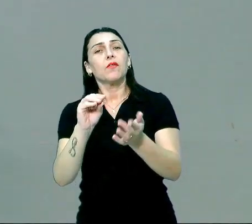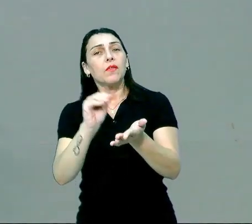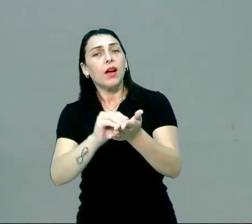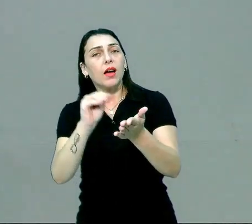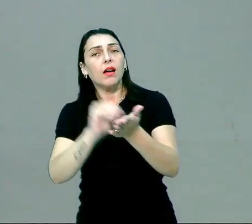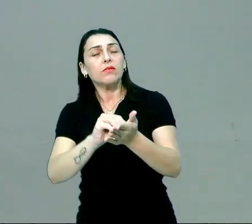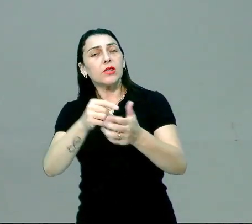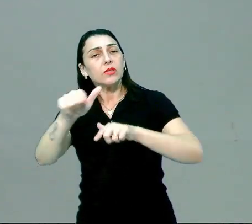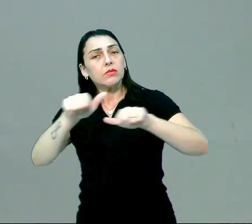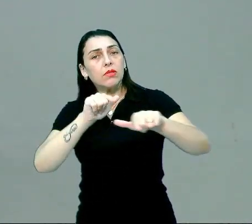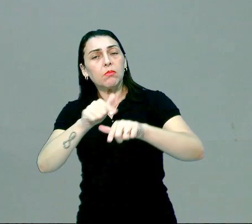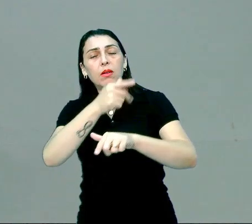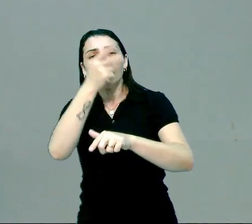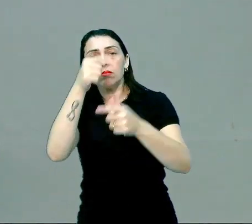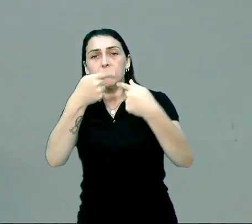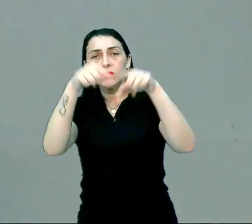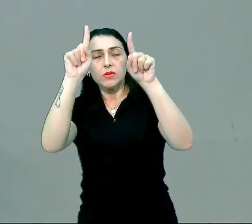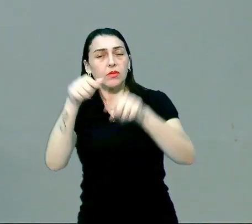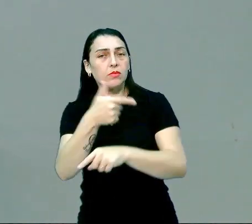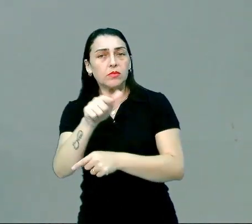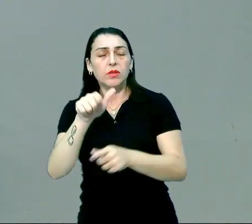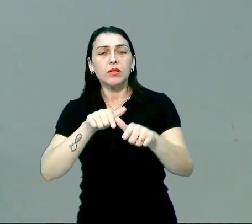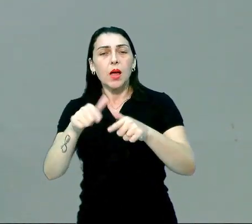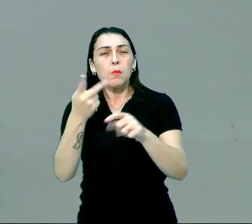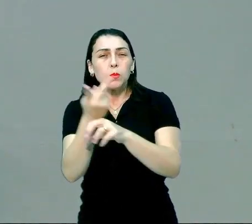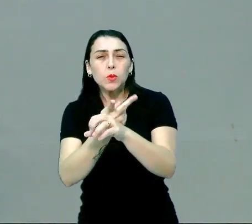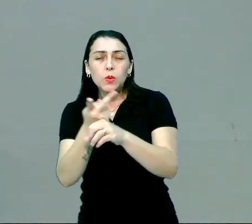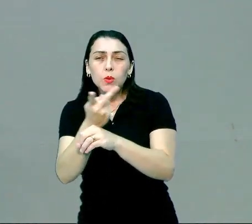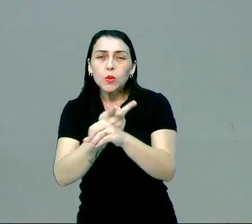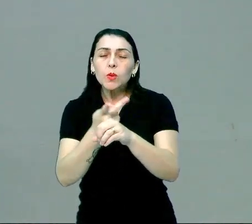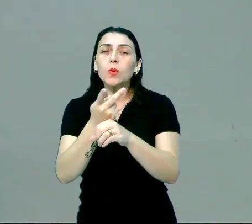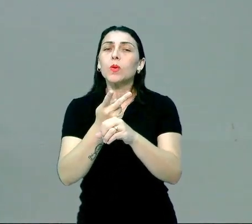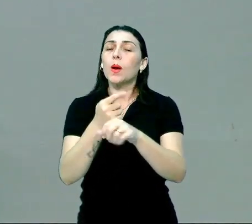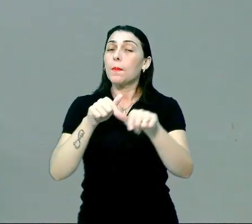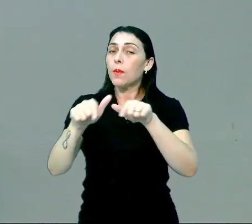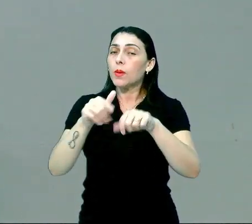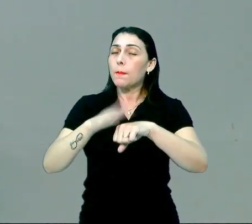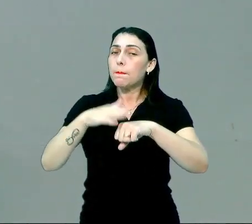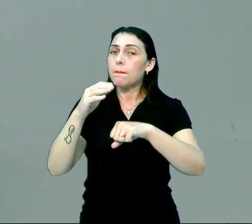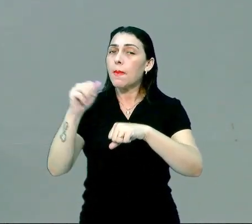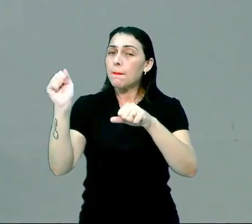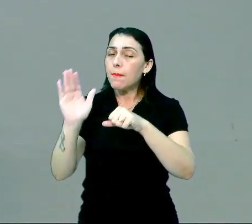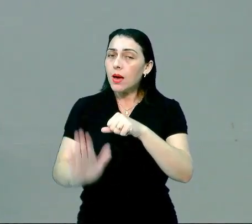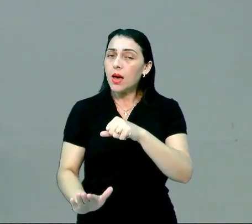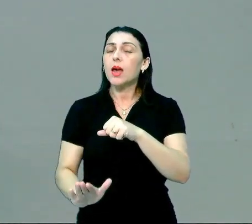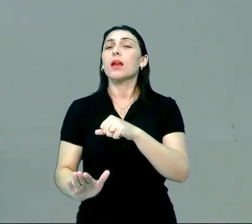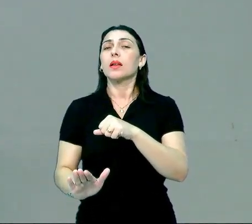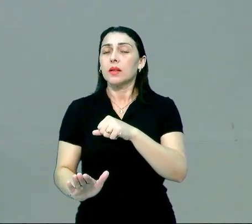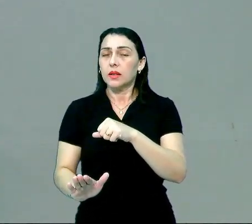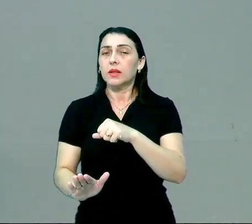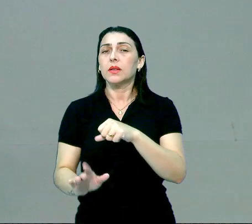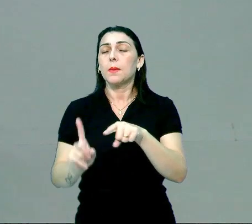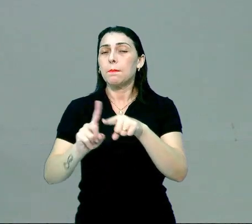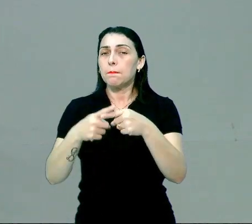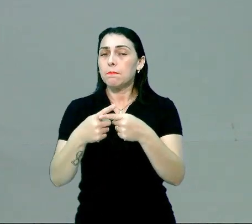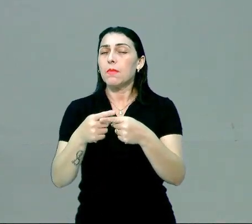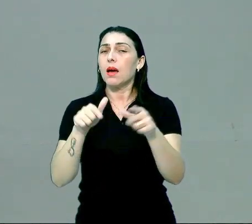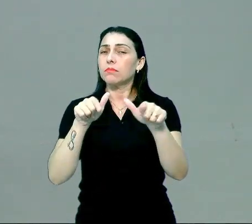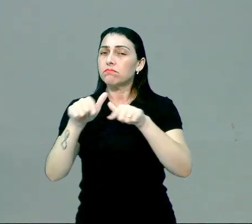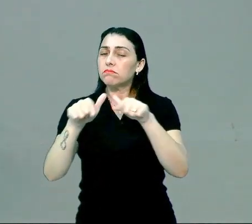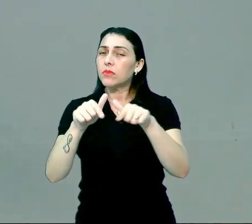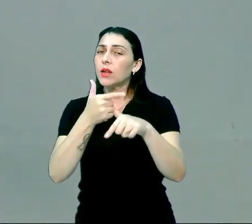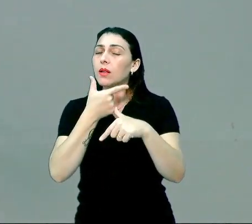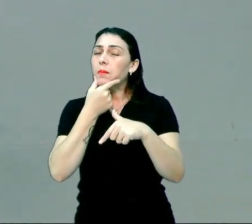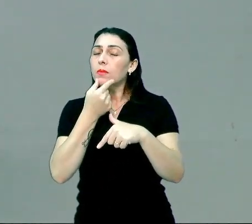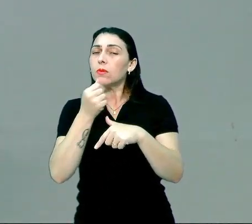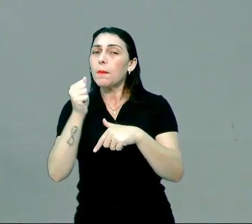de vários trabalhadores, a busca por mão de obra barata, eficiente, mas uma mão de obra